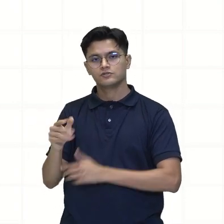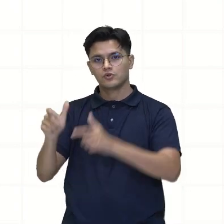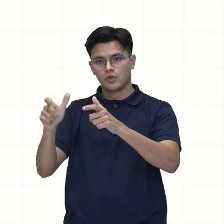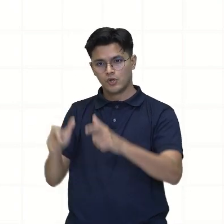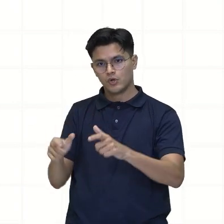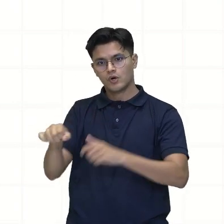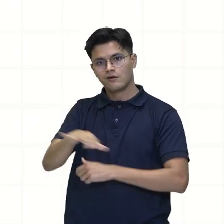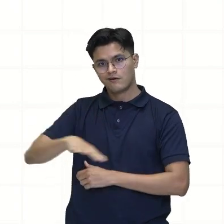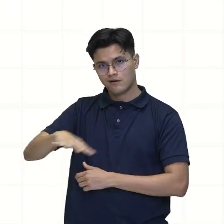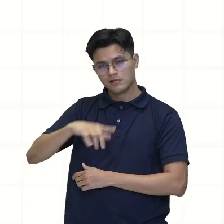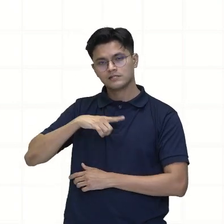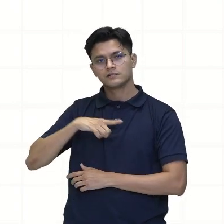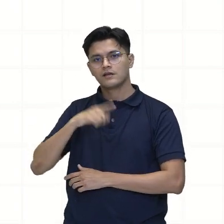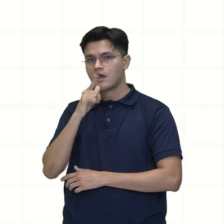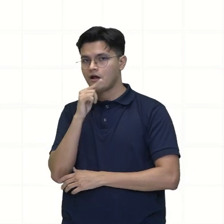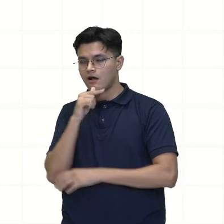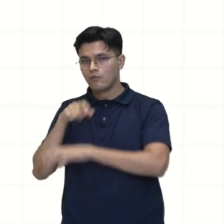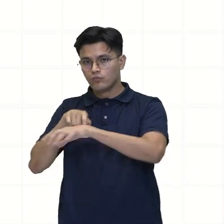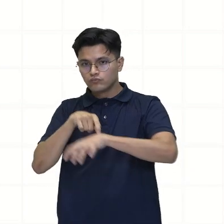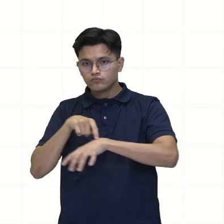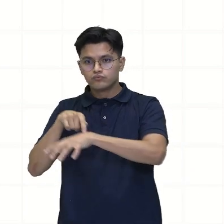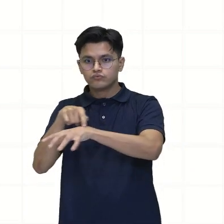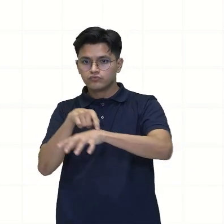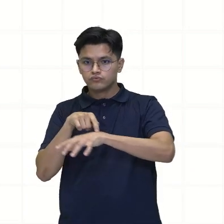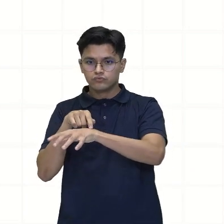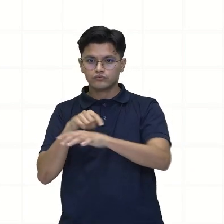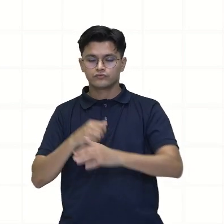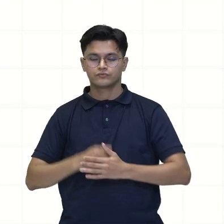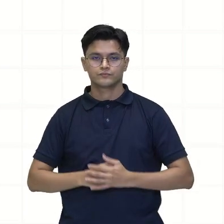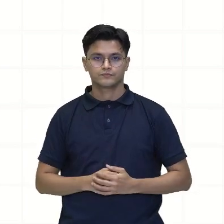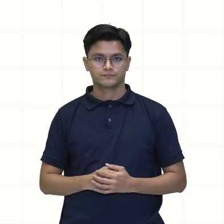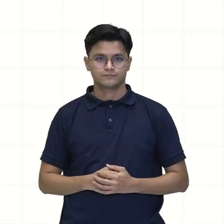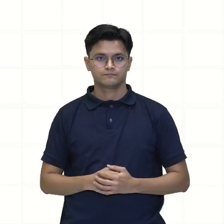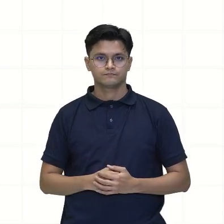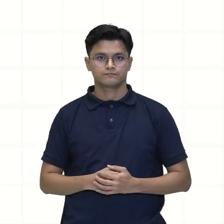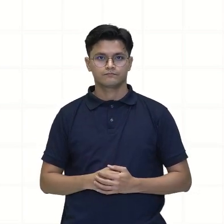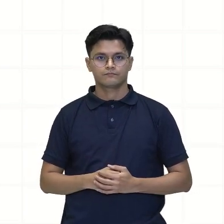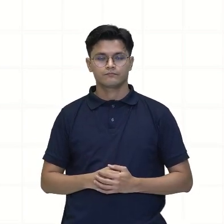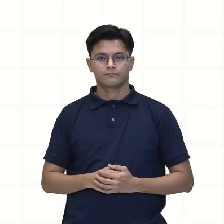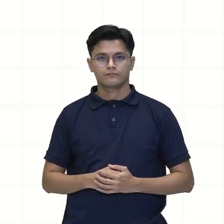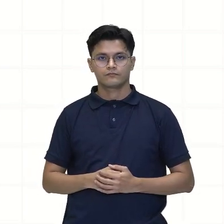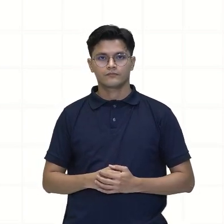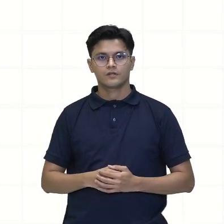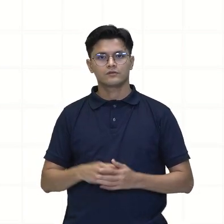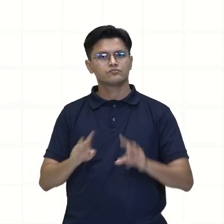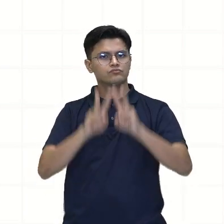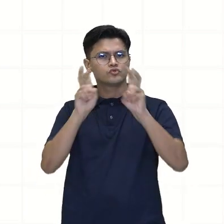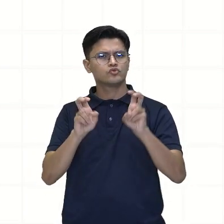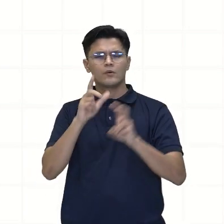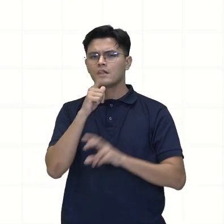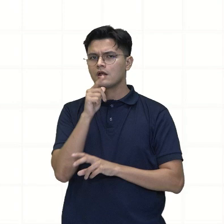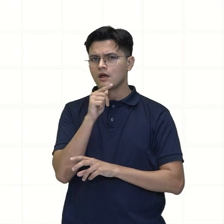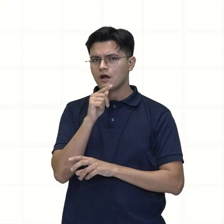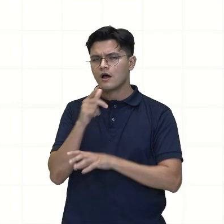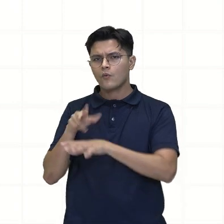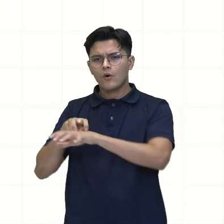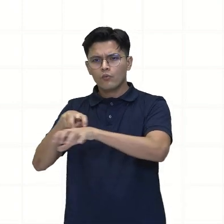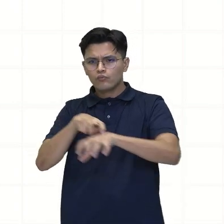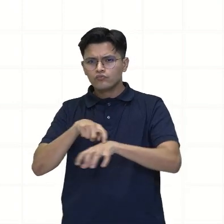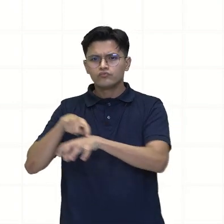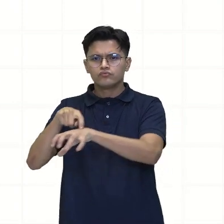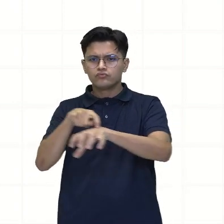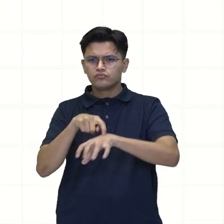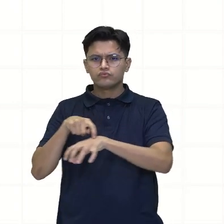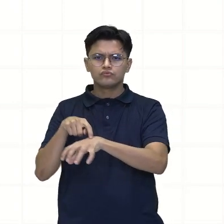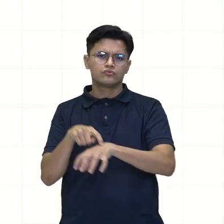estabelecimentos que têm a área irrigada, né, que têm as suas áreas irrigadas. E essa questão da irrigação, dessas áreas irrigadas, ela